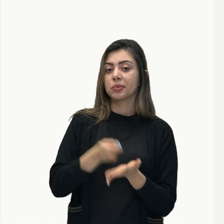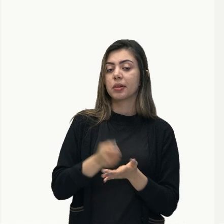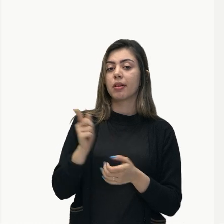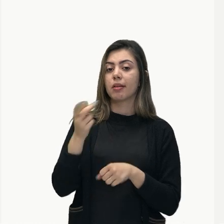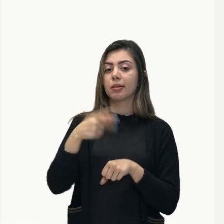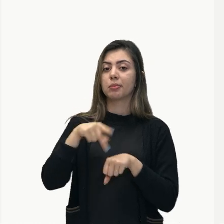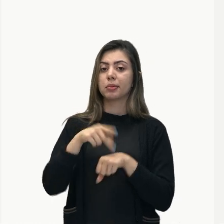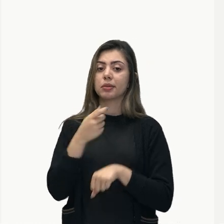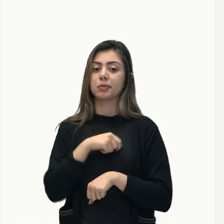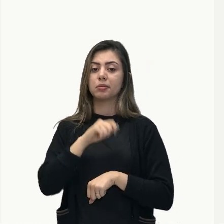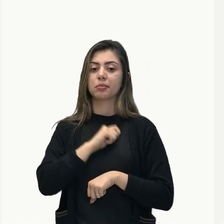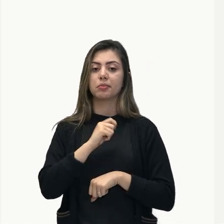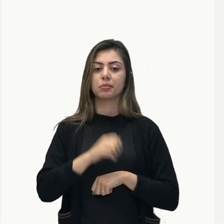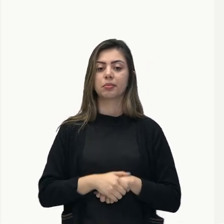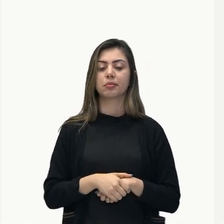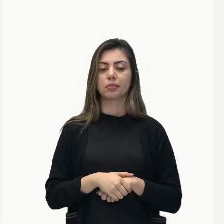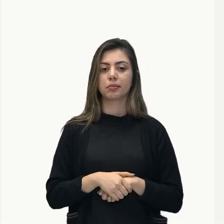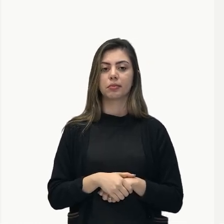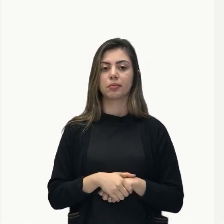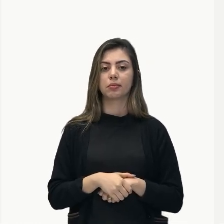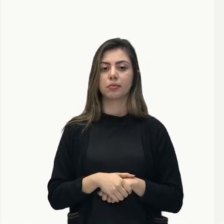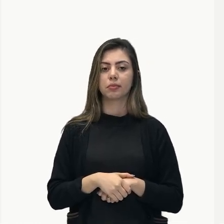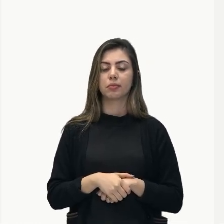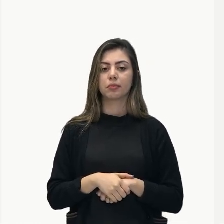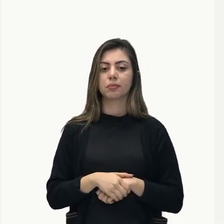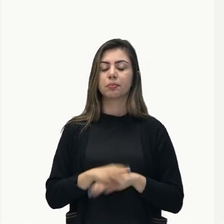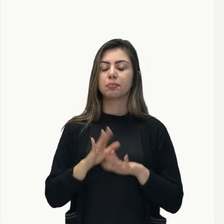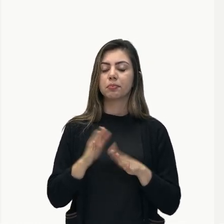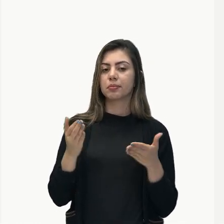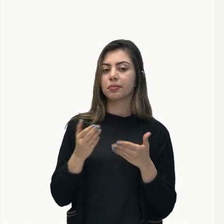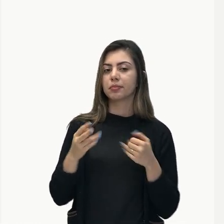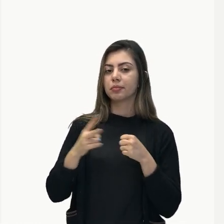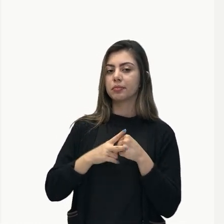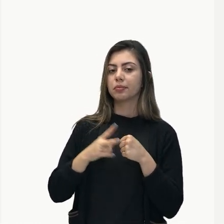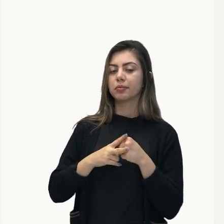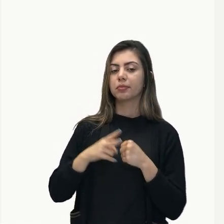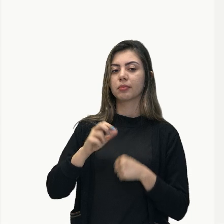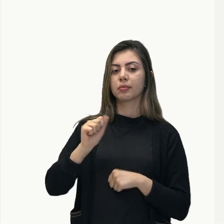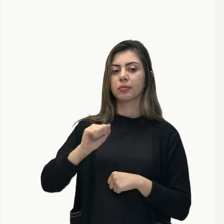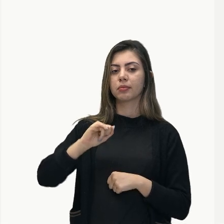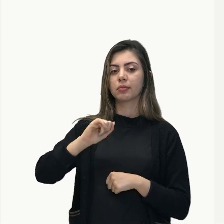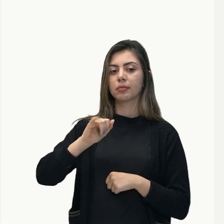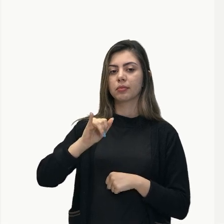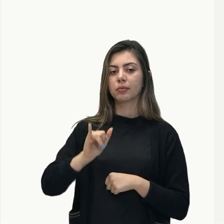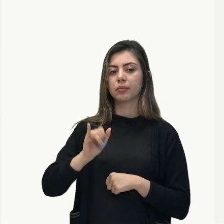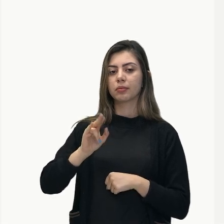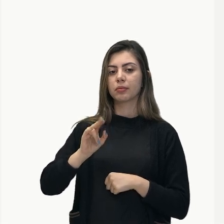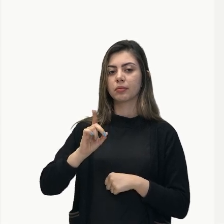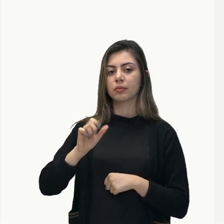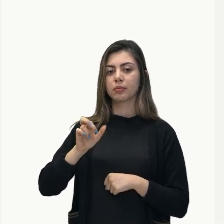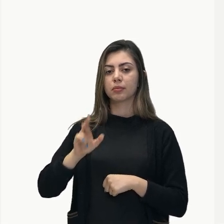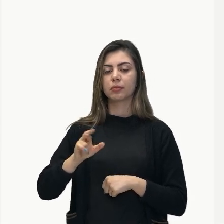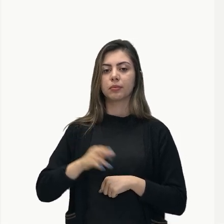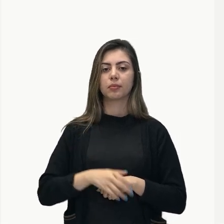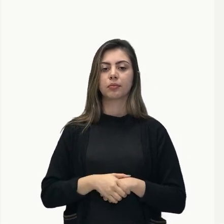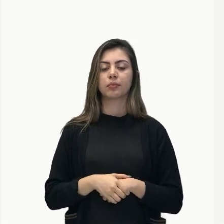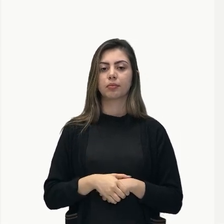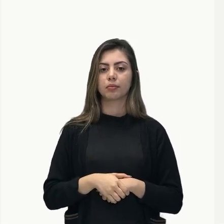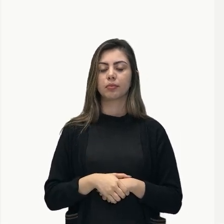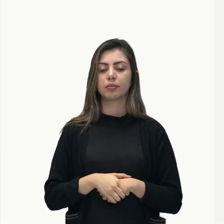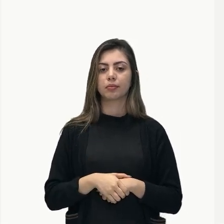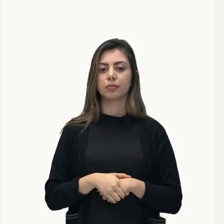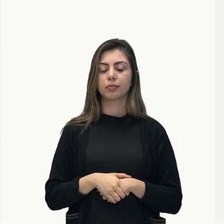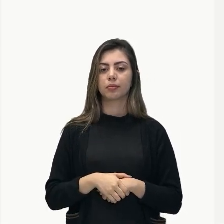Franco. Veíamos. E agora o verbo ajudar. Es verdad que vosotros,